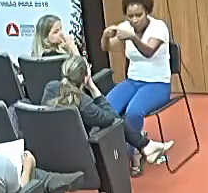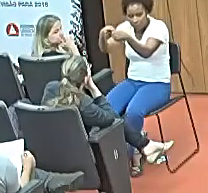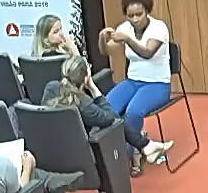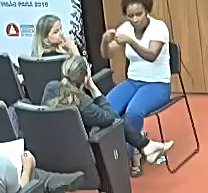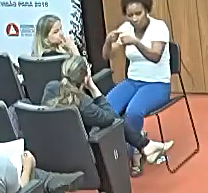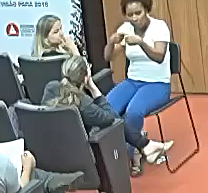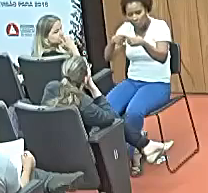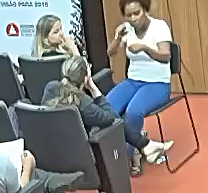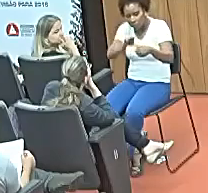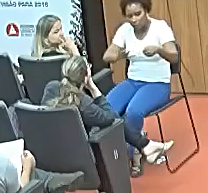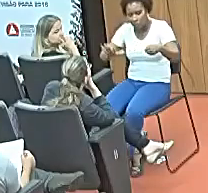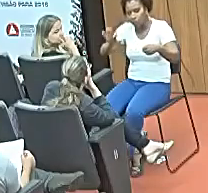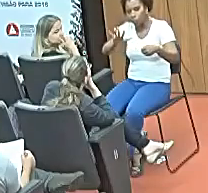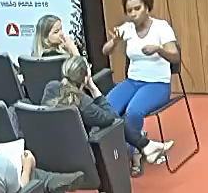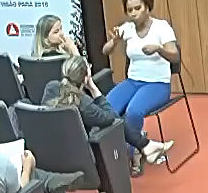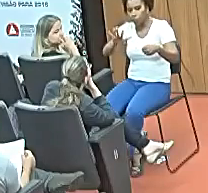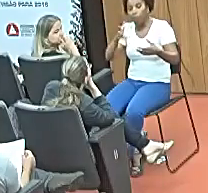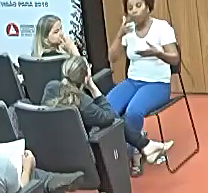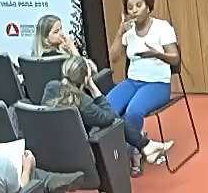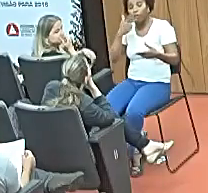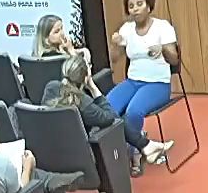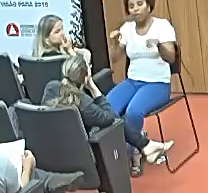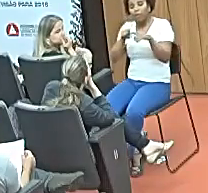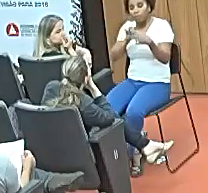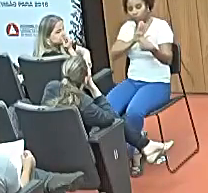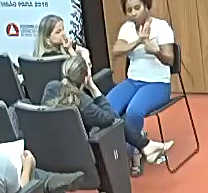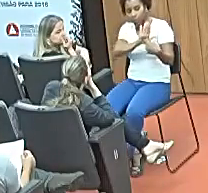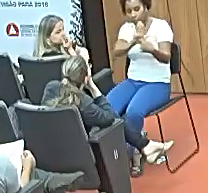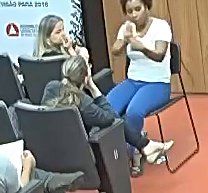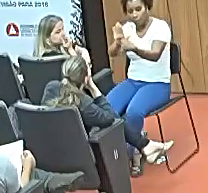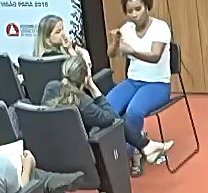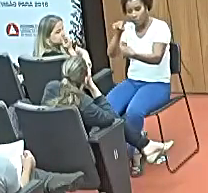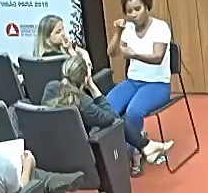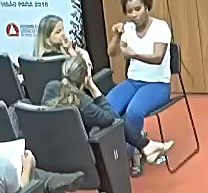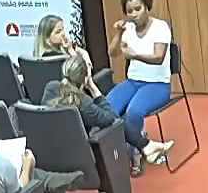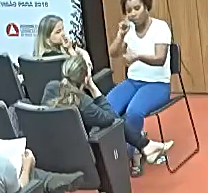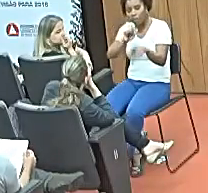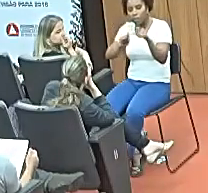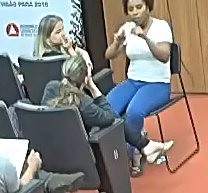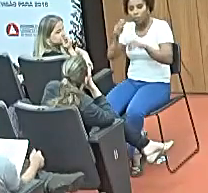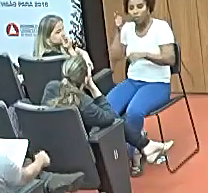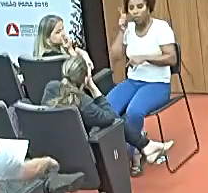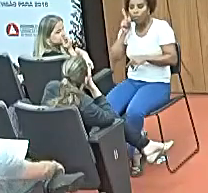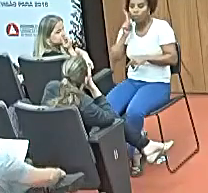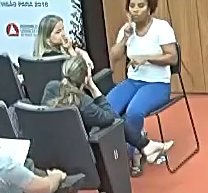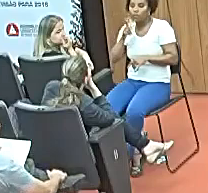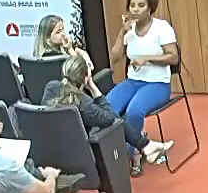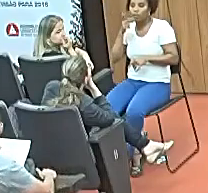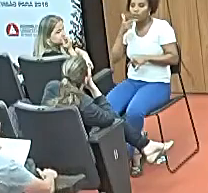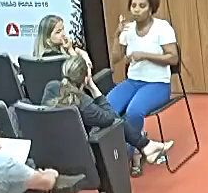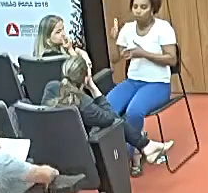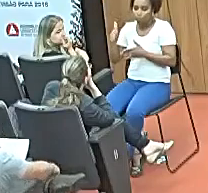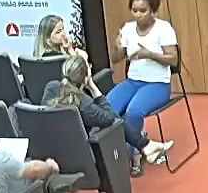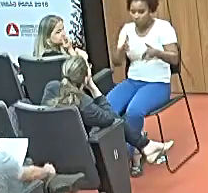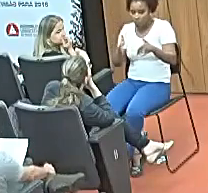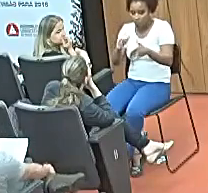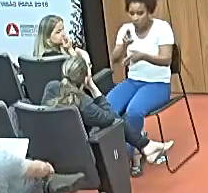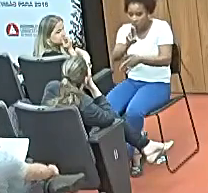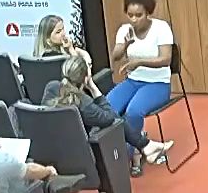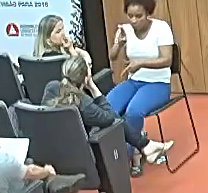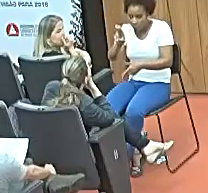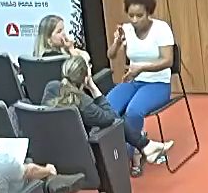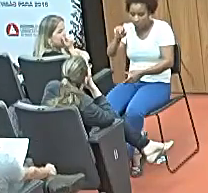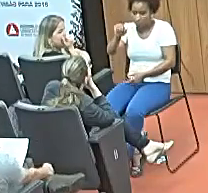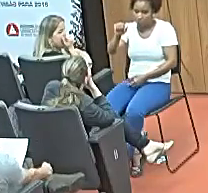em seguida foi apresentada a sugestão de promover a recuperação do córrego areião tão dos córregos